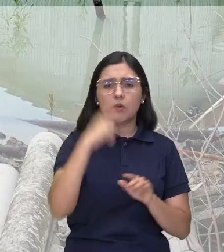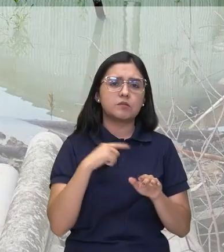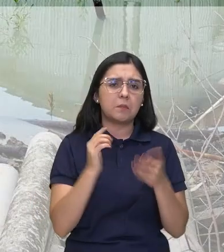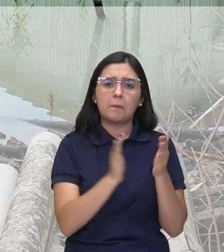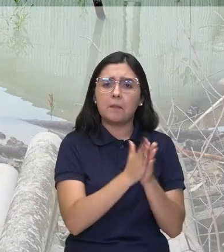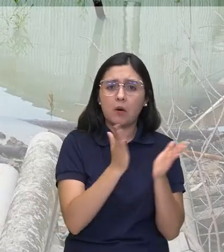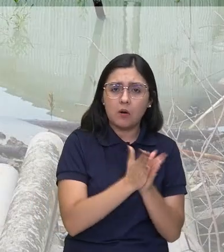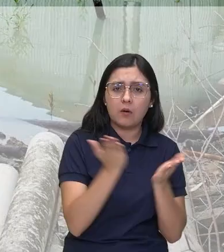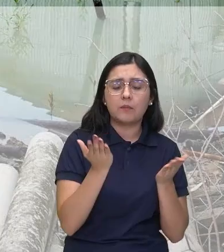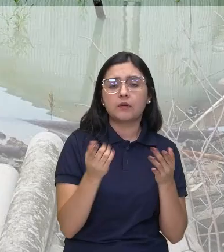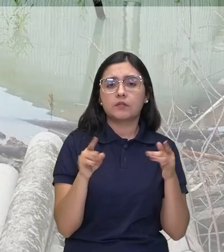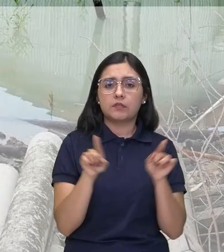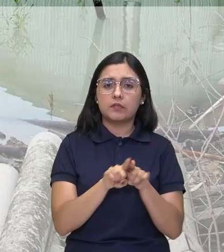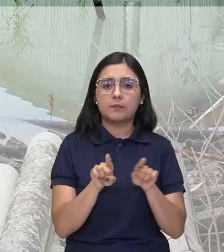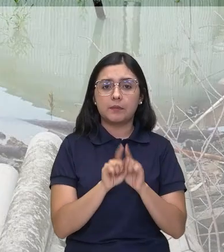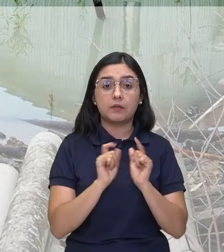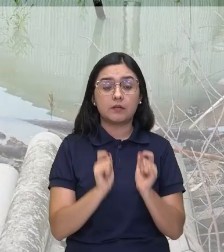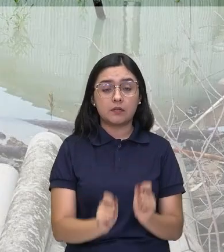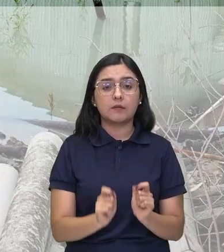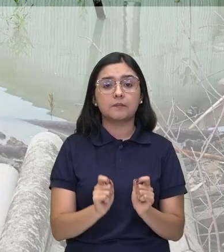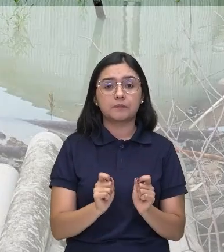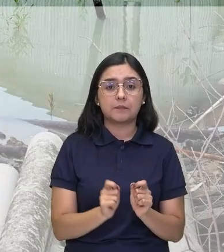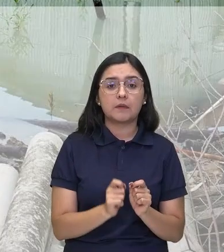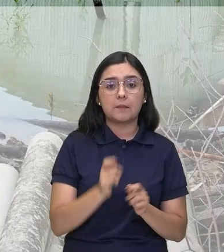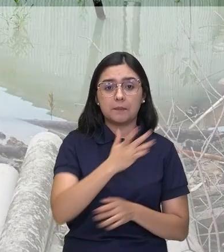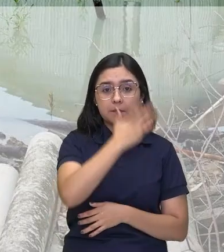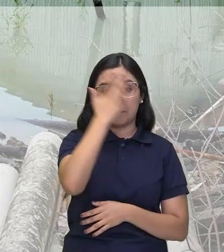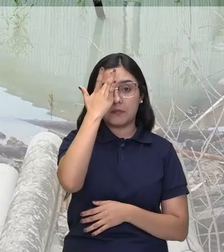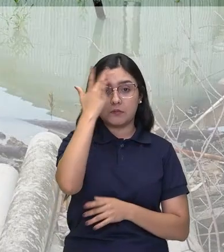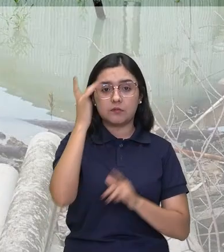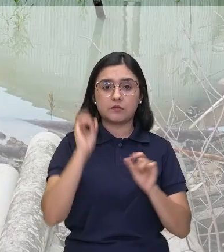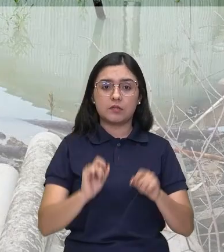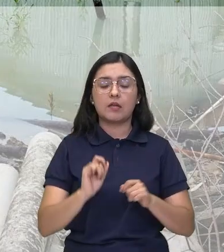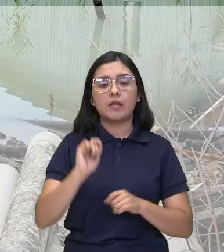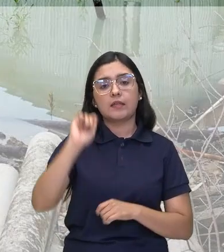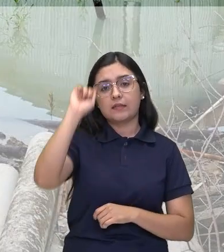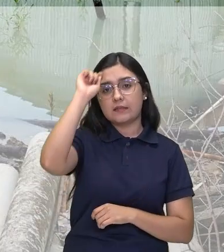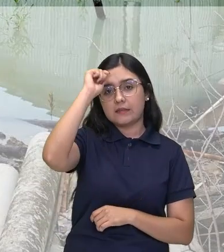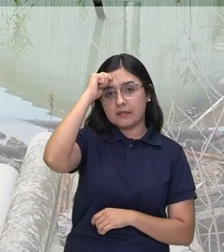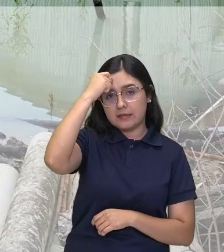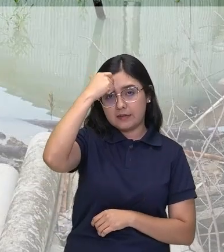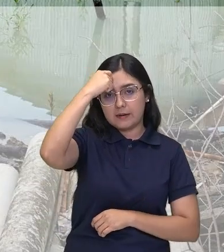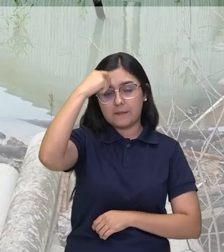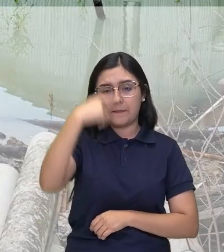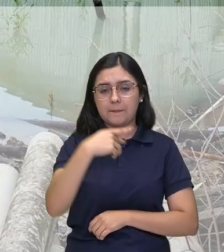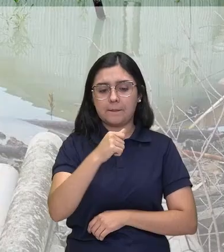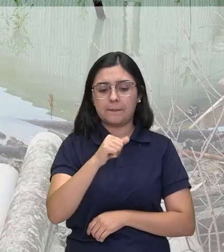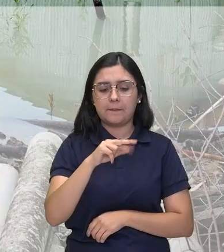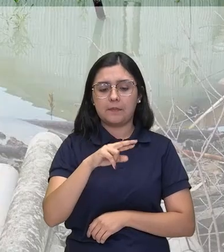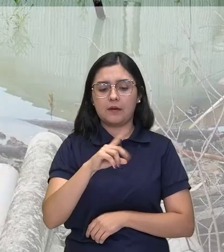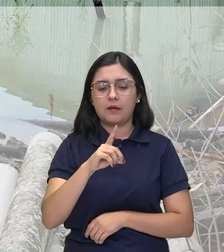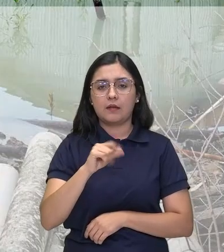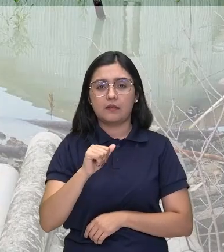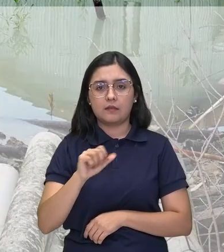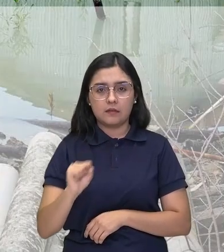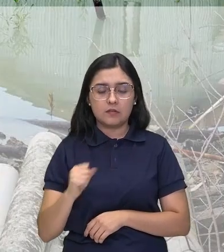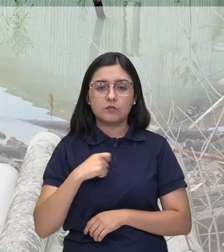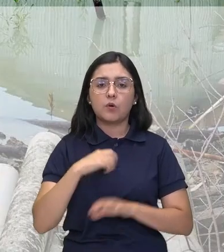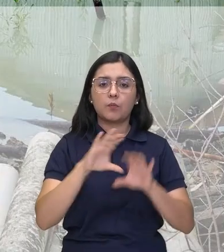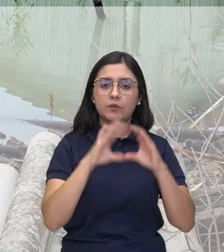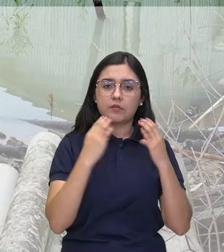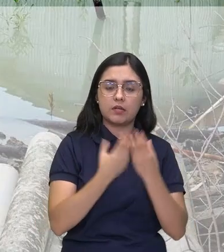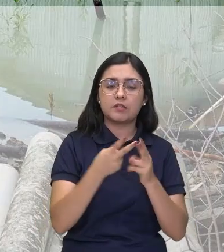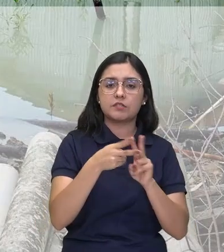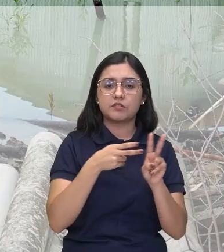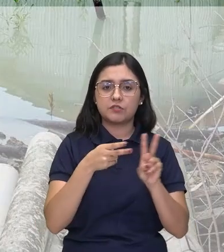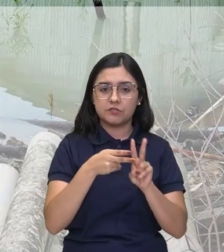também que, em grande maioria, são pessoas negras, pessoas pardas, comunidades indígenas afastadas, né?